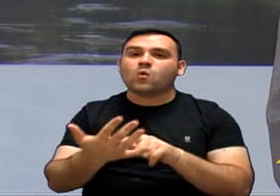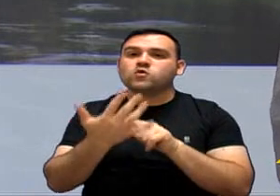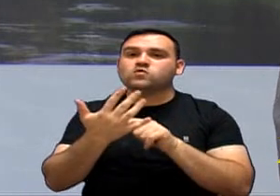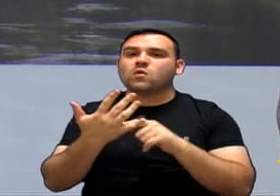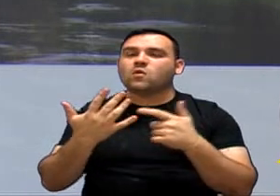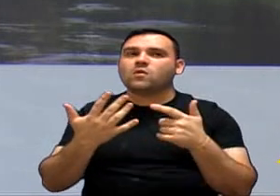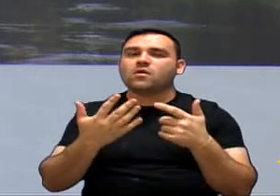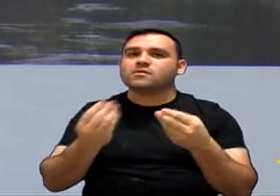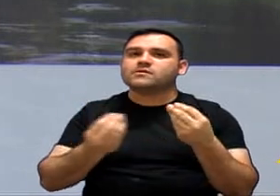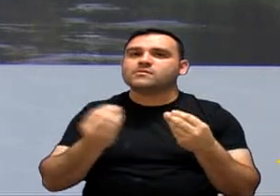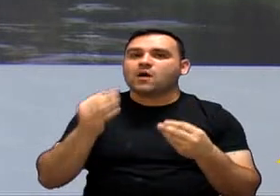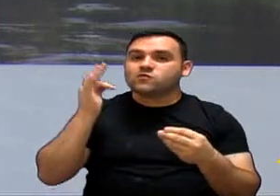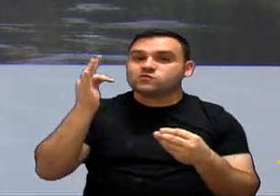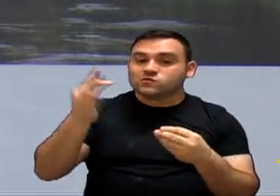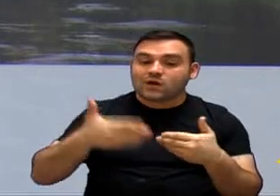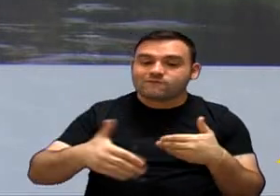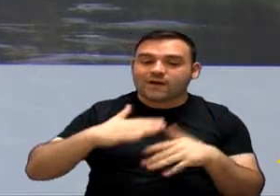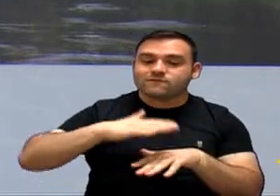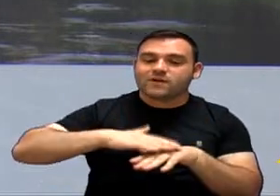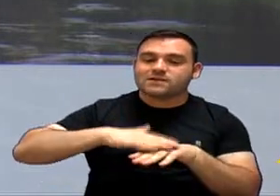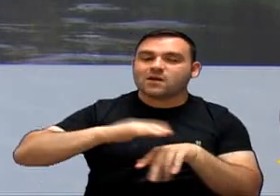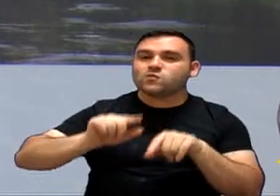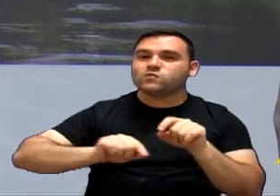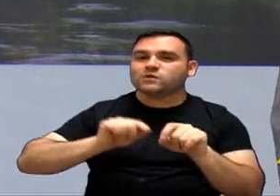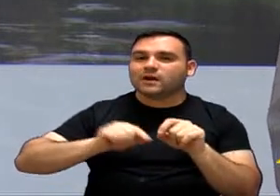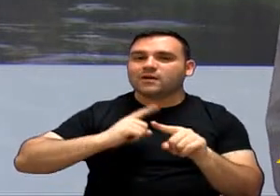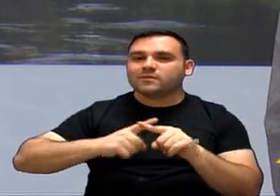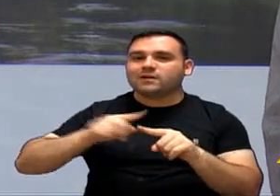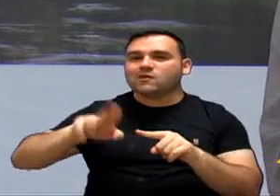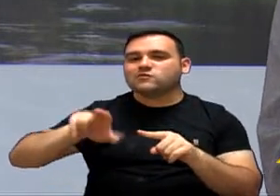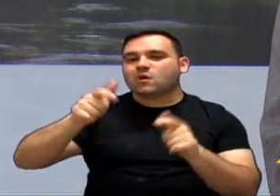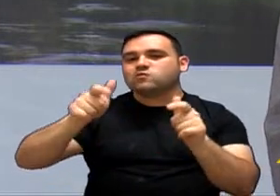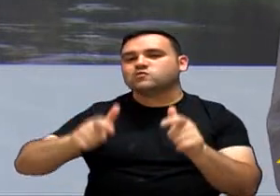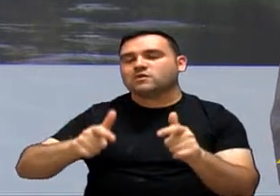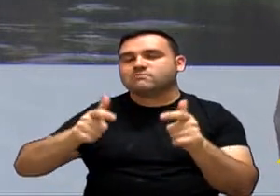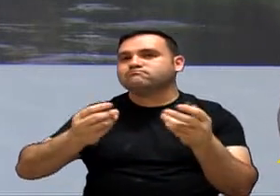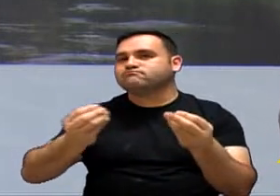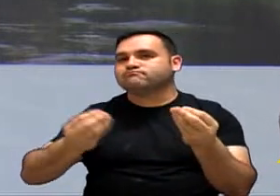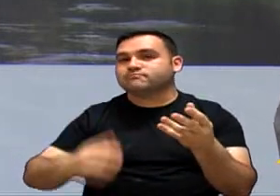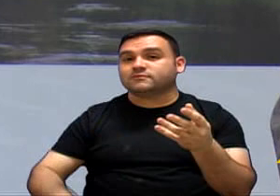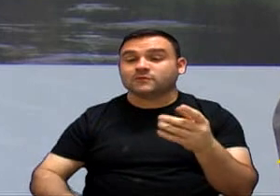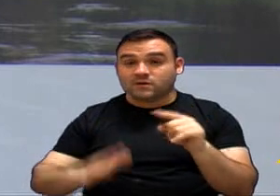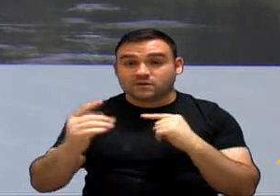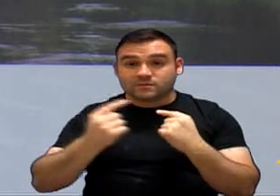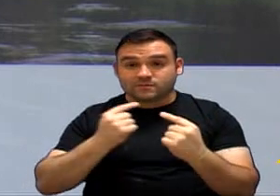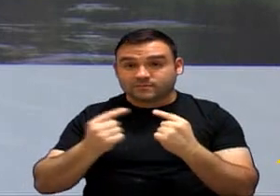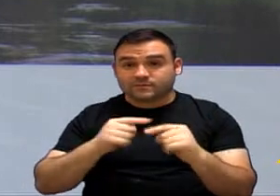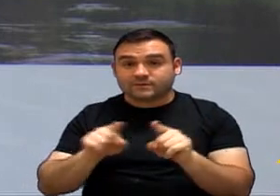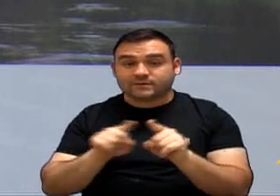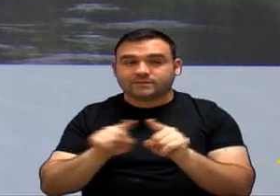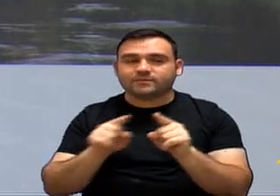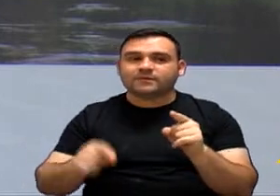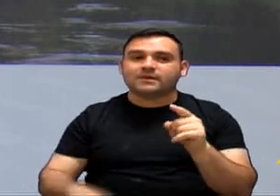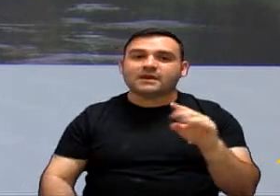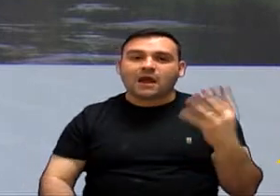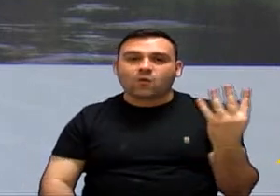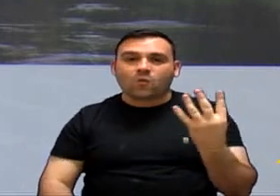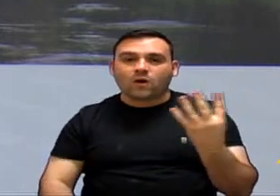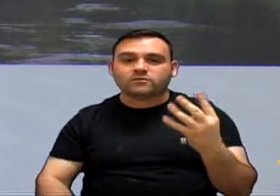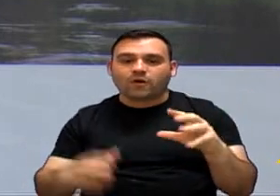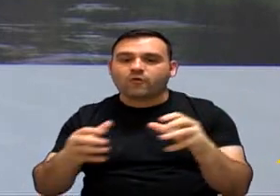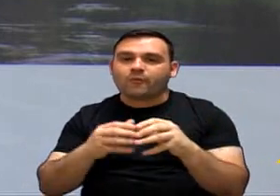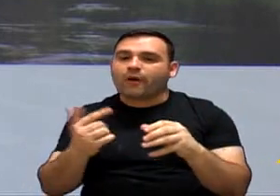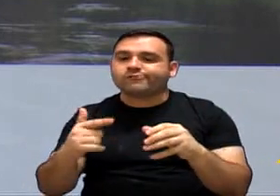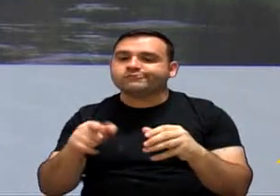quais são os próximos passos para utilização daquele local perguntamos também sobre a 4ª companhia